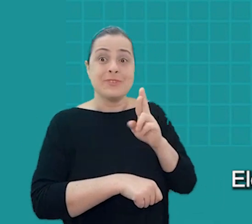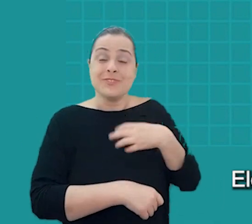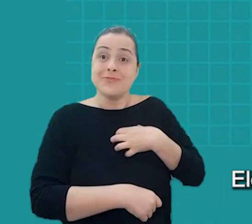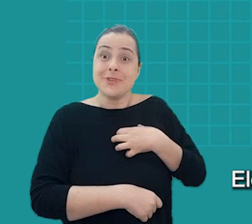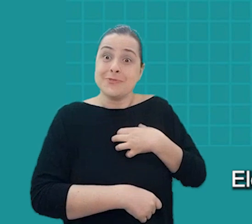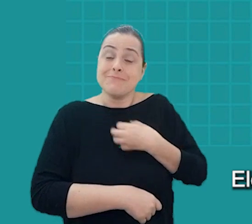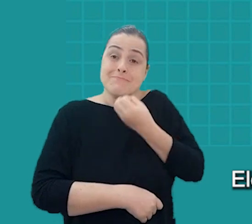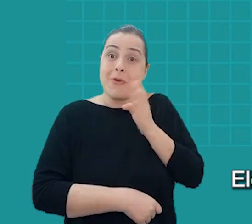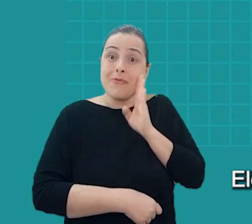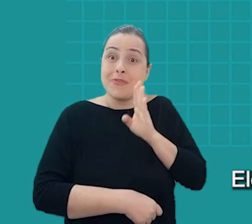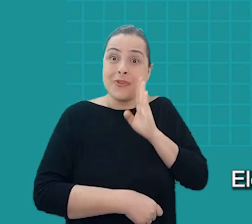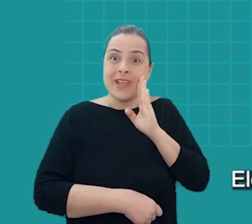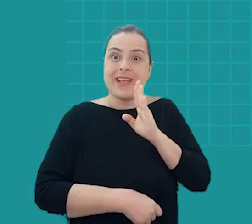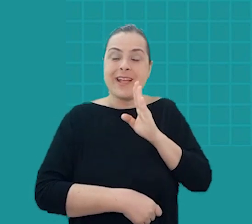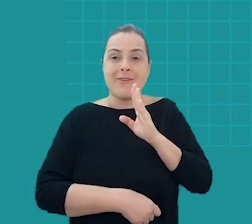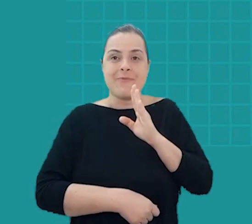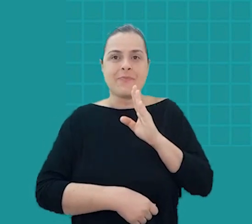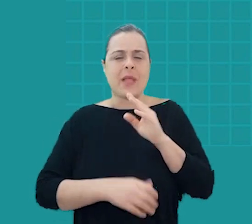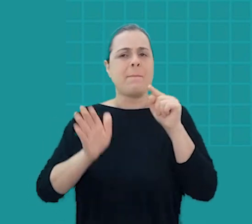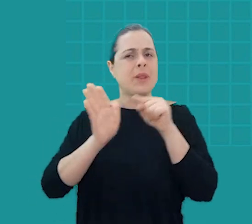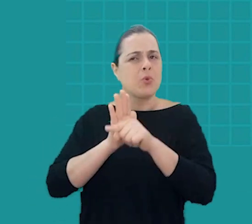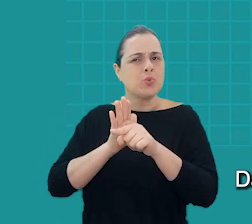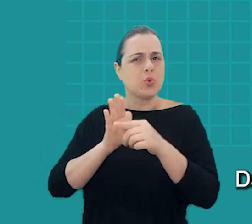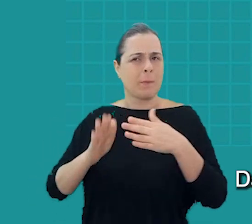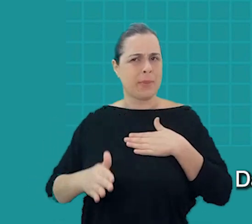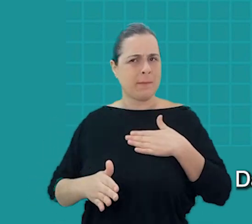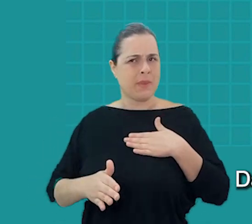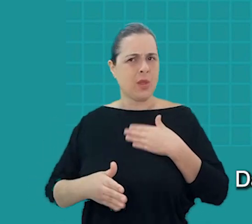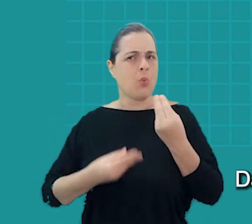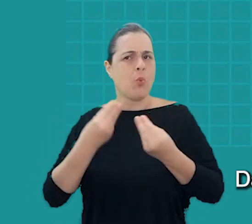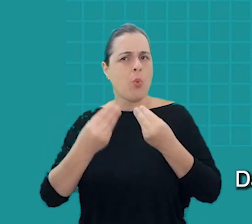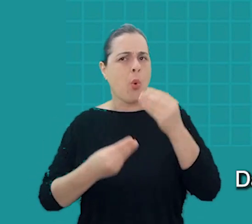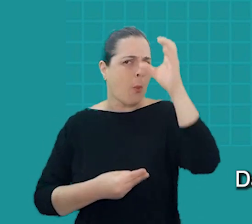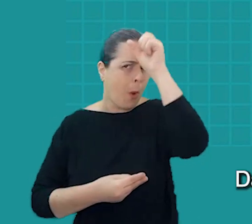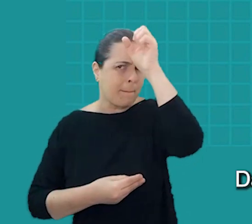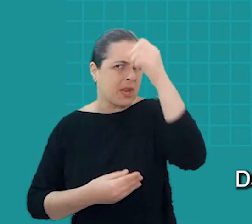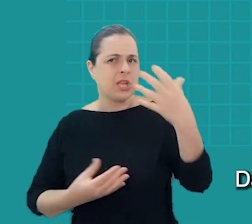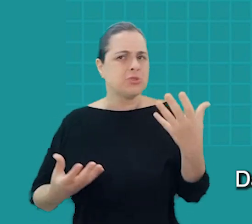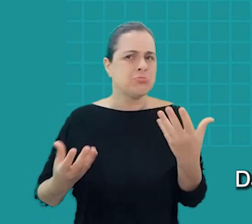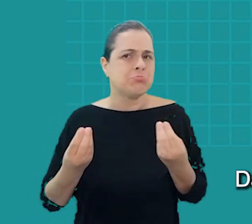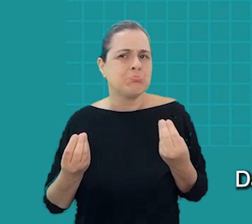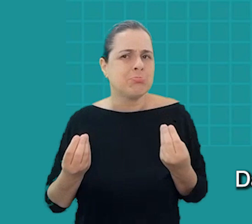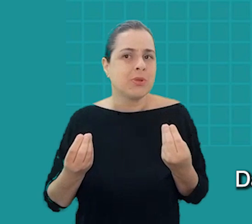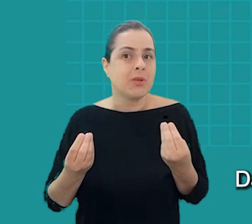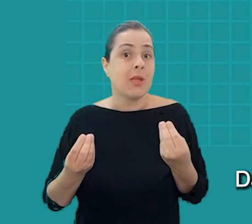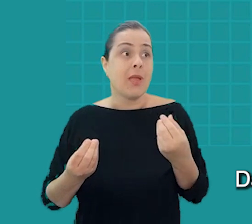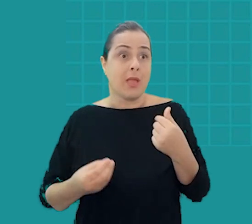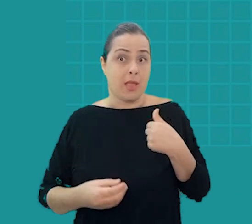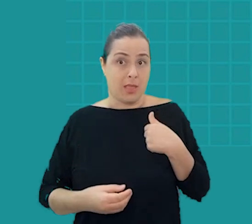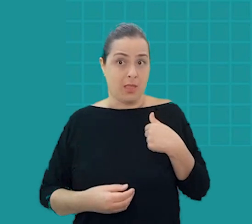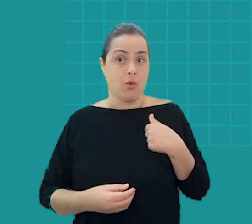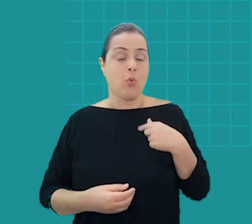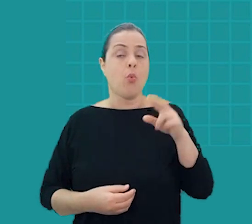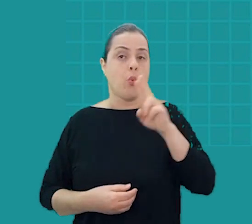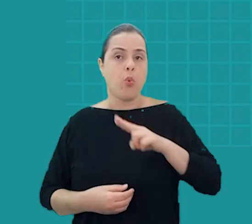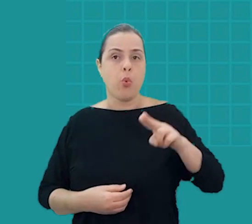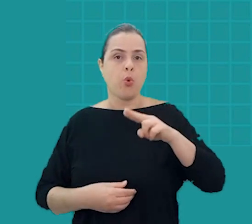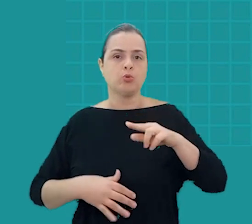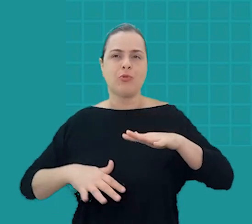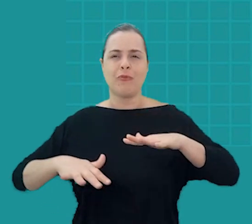Thierry, como que você aprende? Eu falei, opa, eu aprendo por vibração, eu preciso